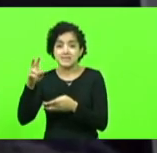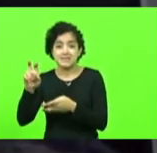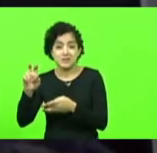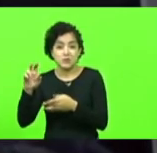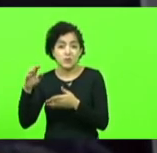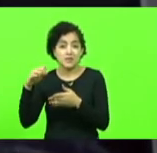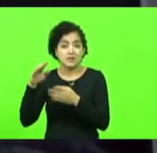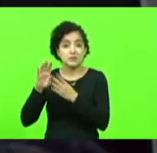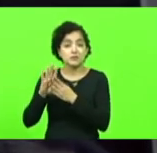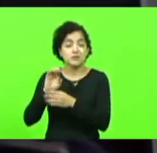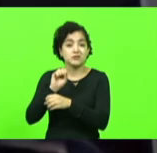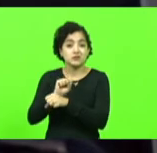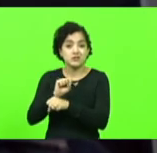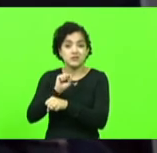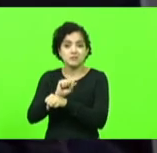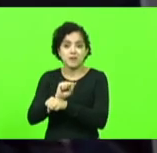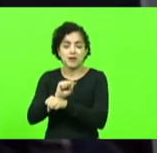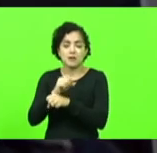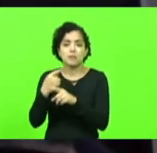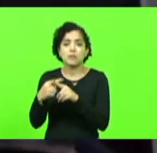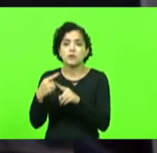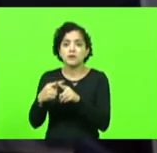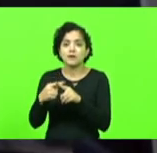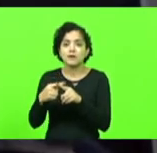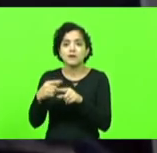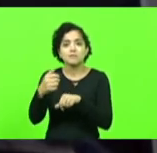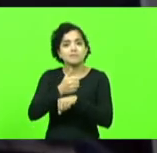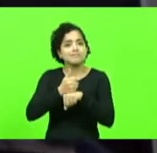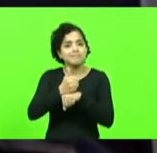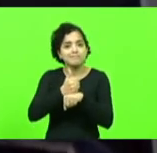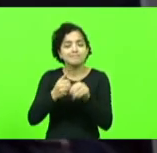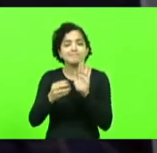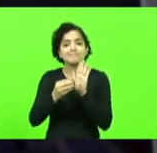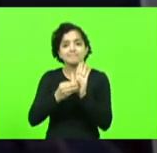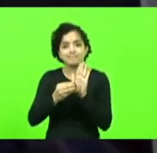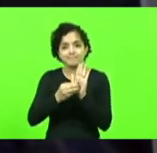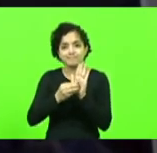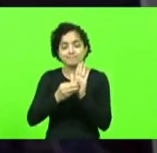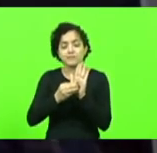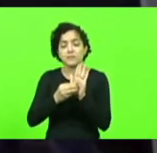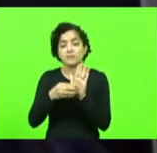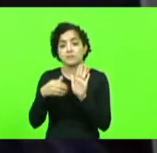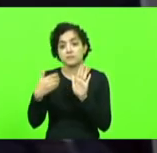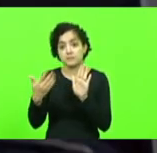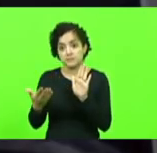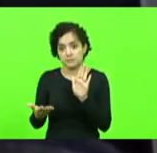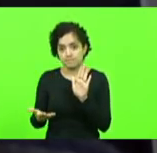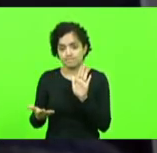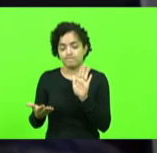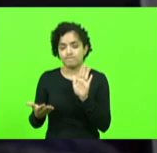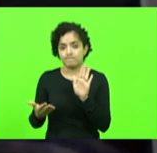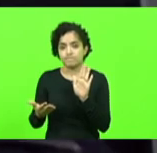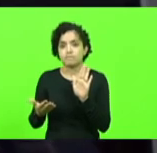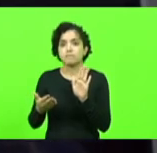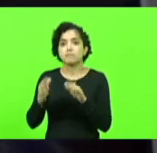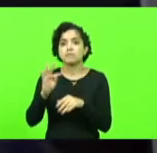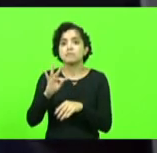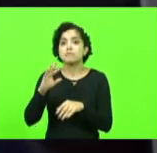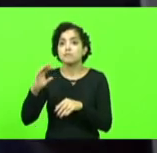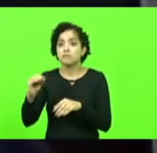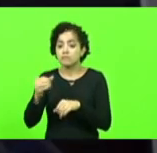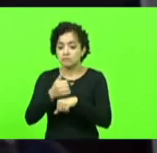temos profissionais suficientes para atender esse público. Né? Então, só se a gente já tivesse terapeutas ocupacionais